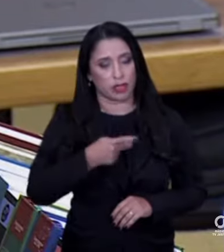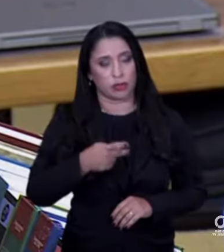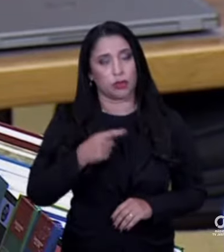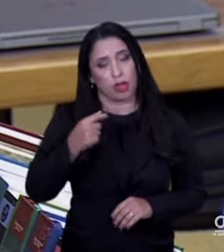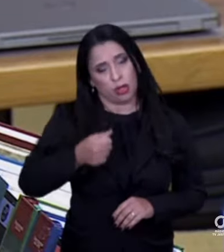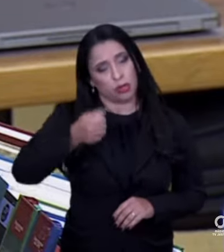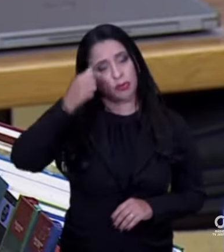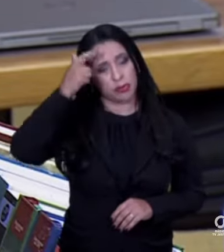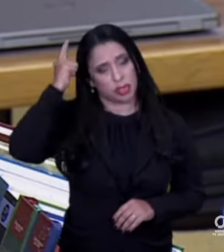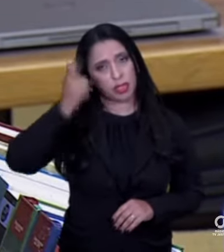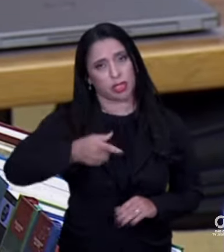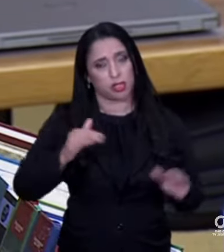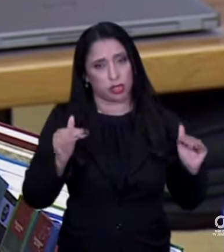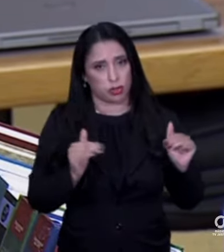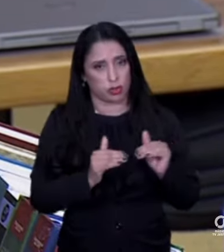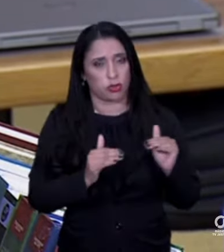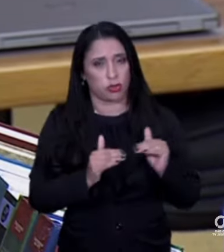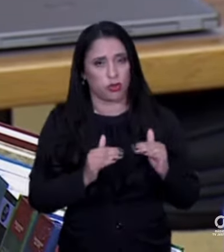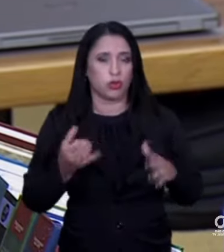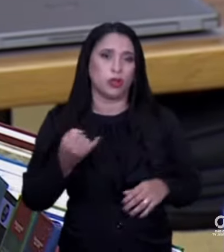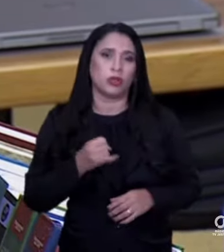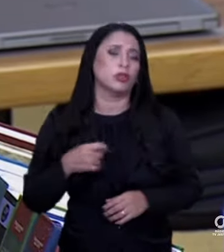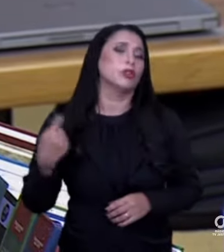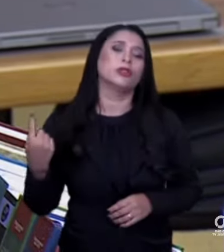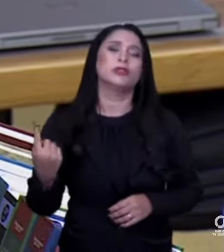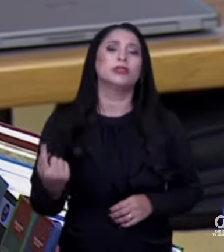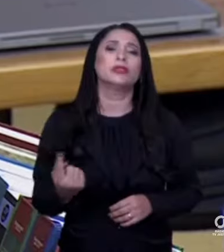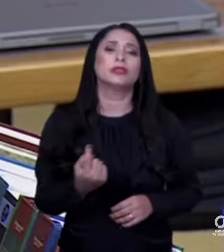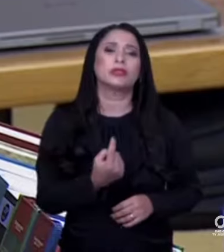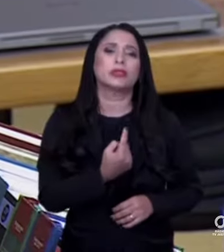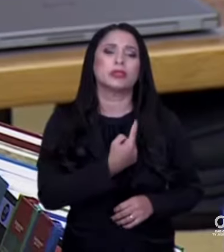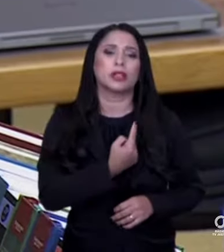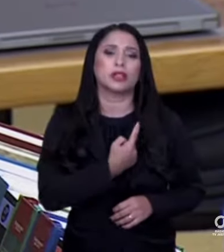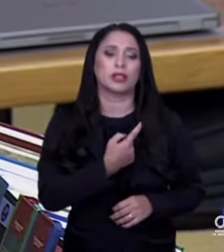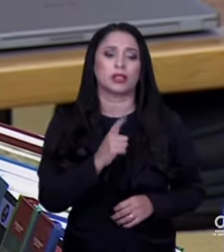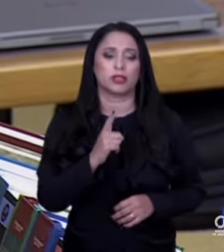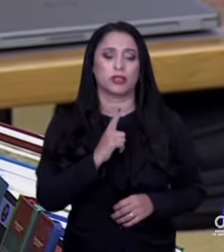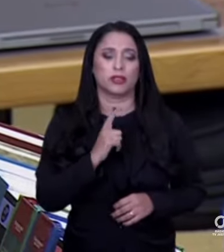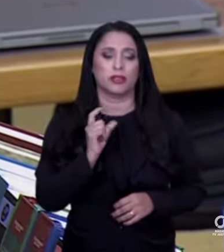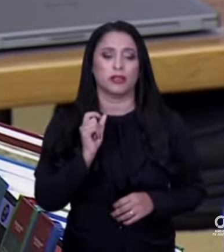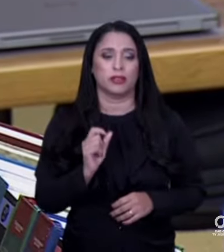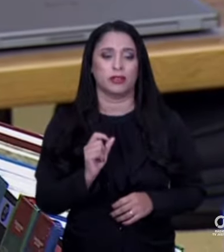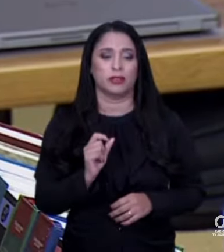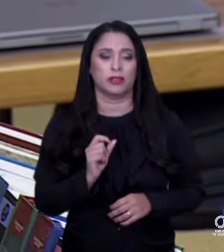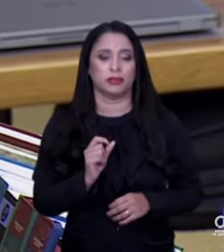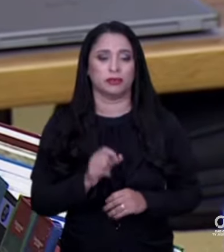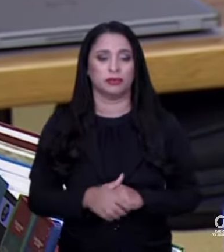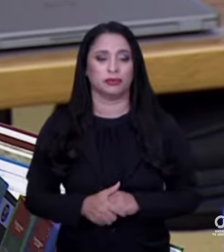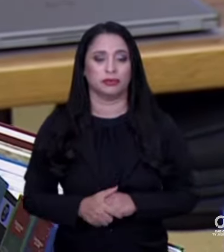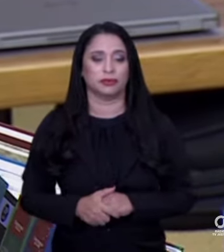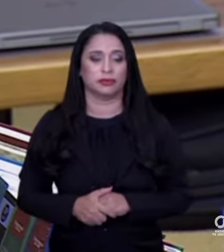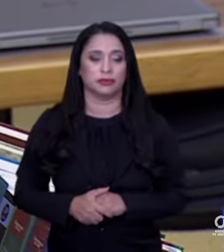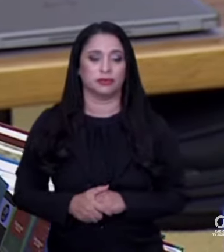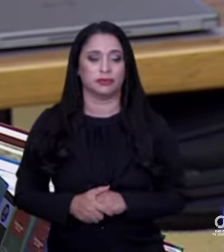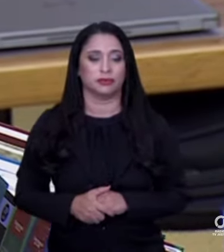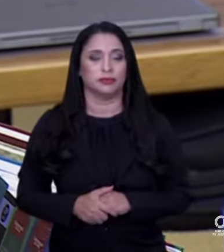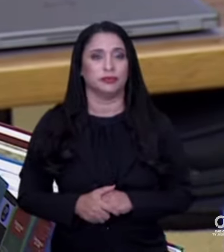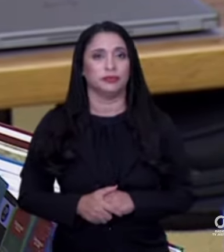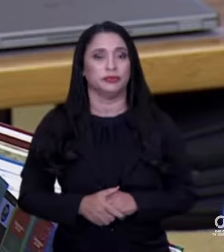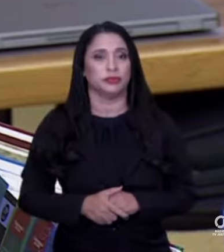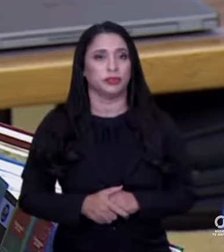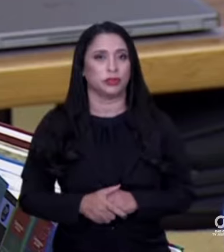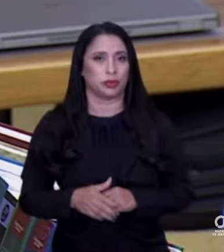Porque o que, que há aqui? Se nós, em qualquer incidente, tivermos que determinar o Ministério